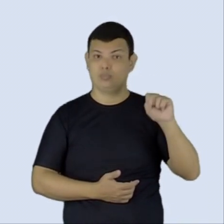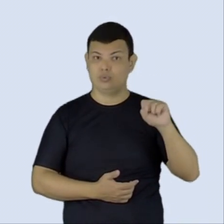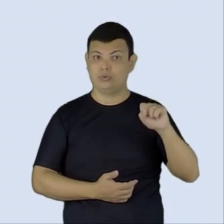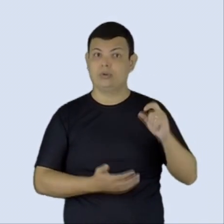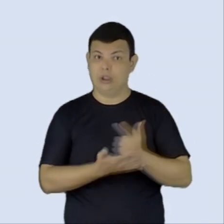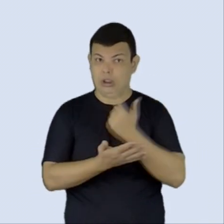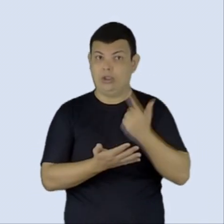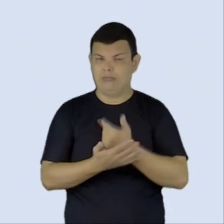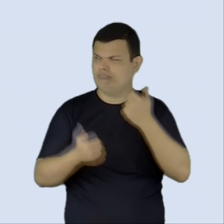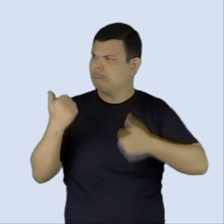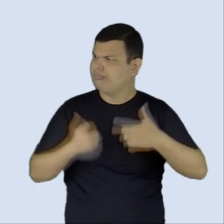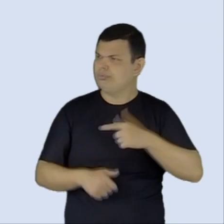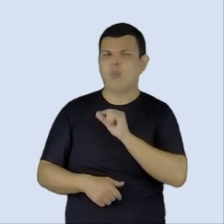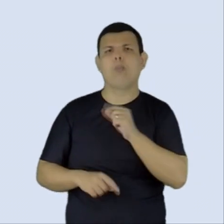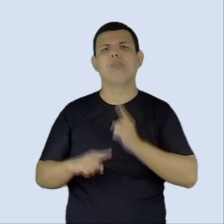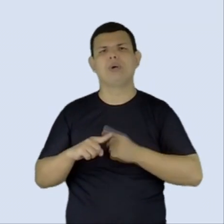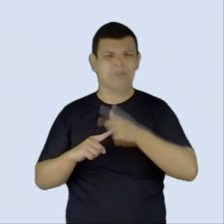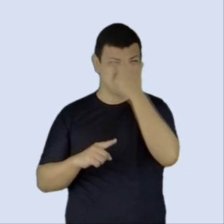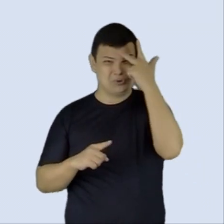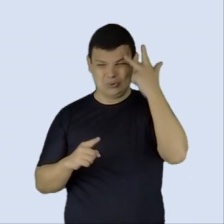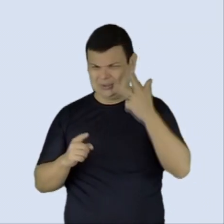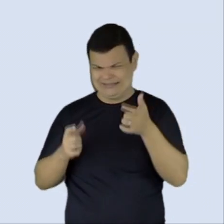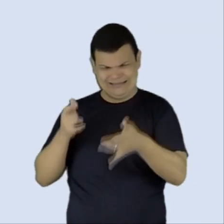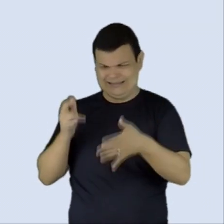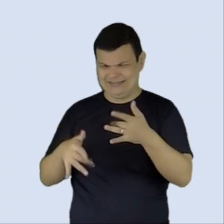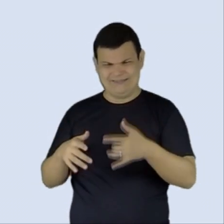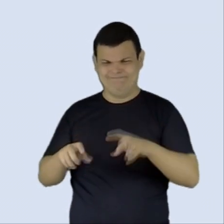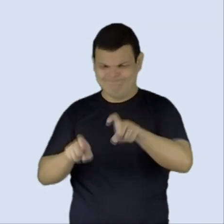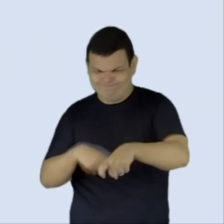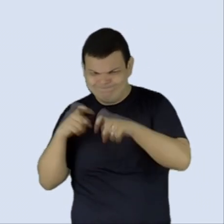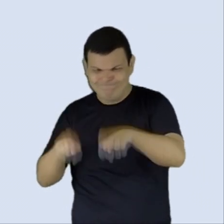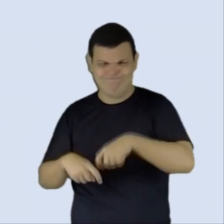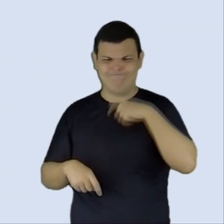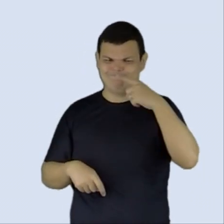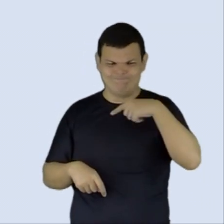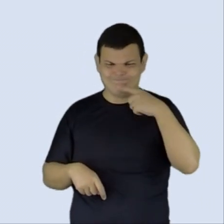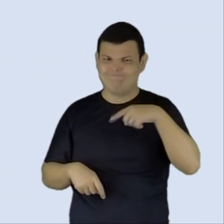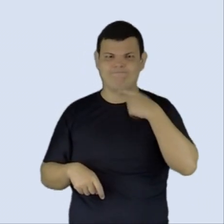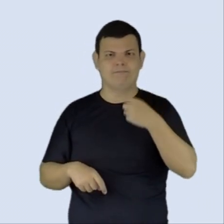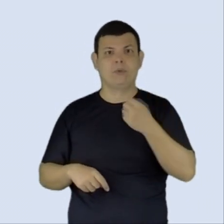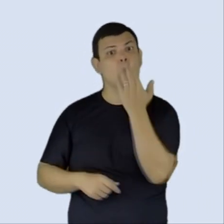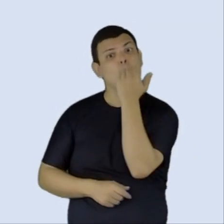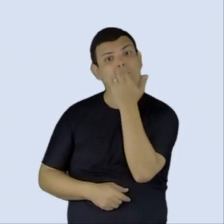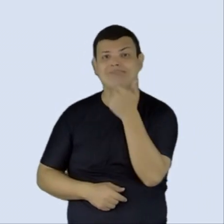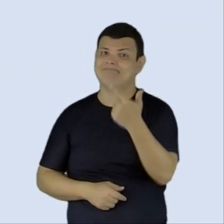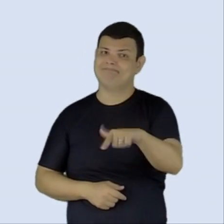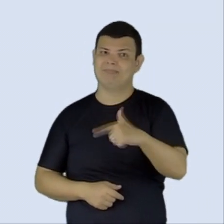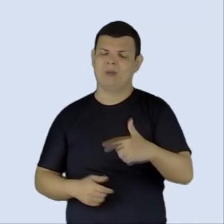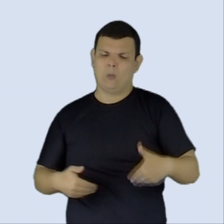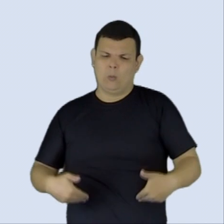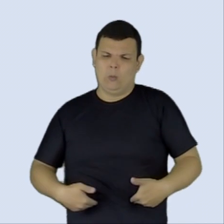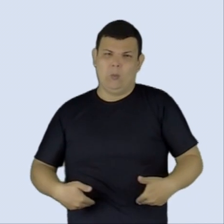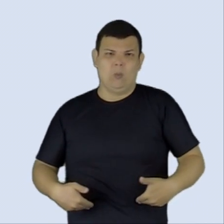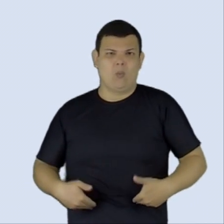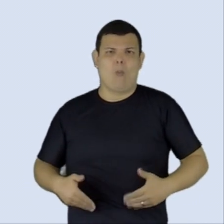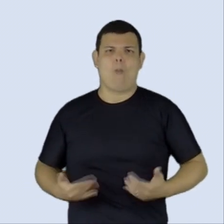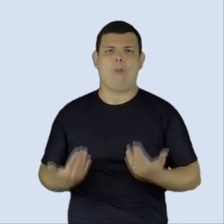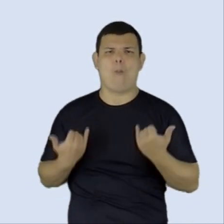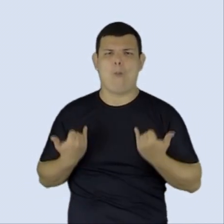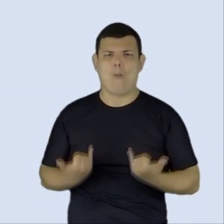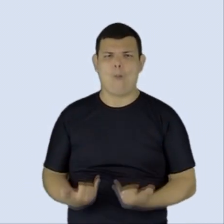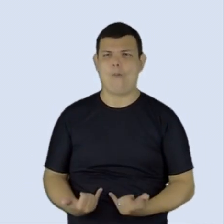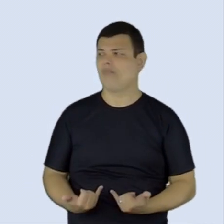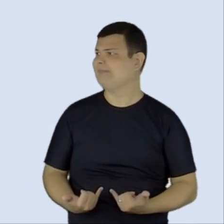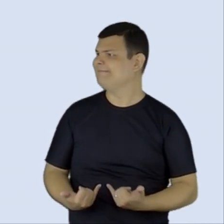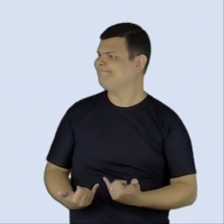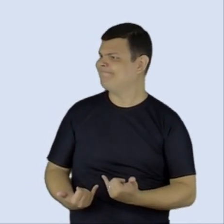água, não tem como ter agricultura, não tem como ter pecuária, alimento, né? Pessoas morrendo pela fome por falta de água